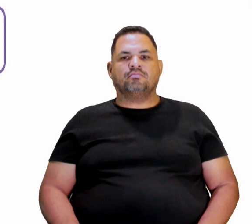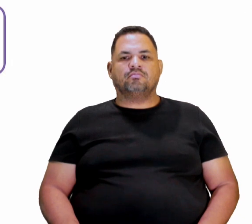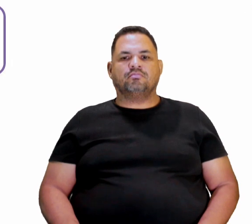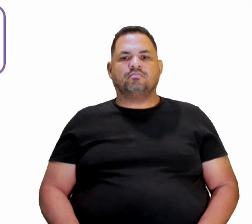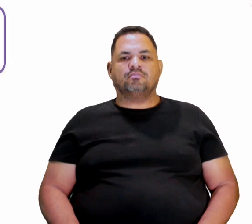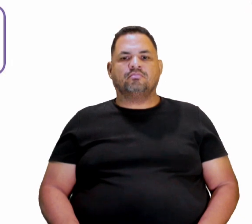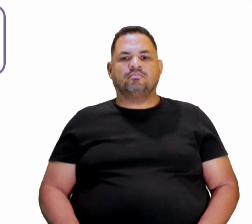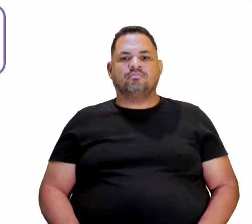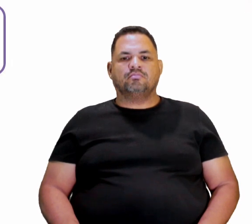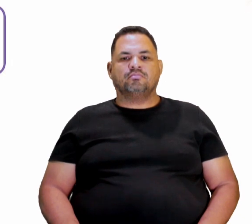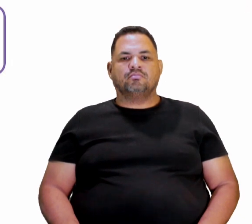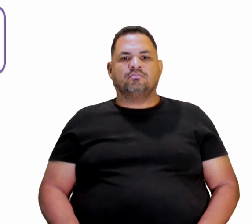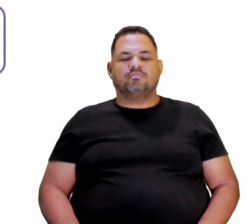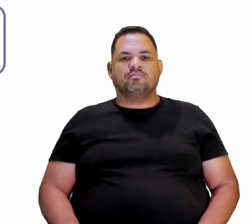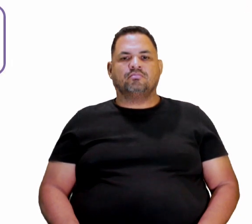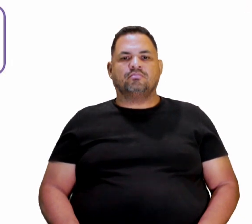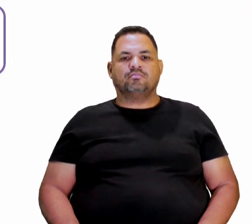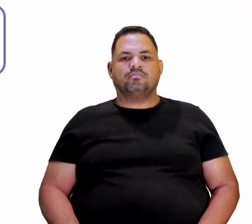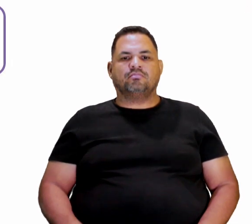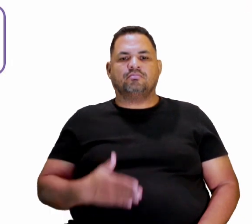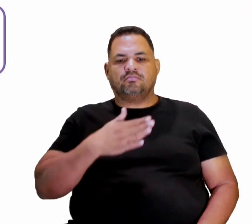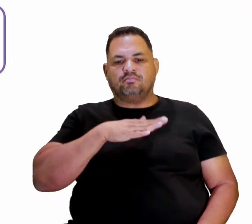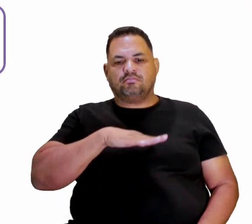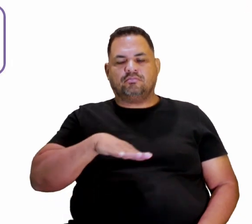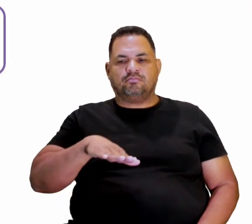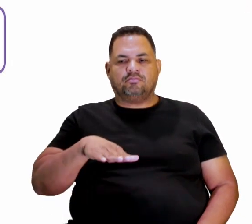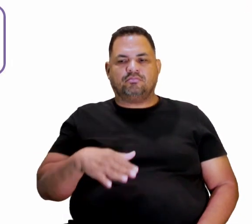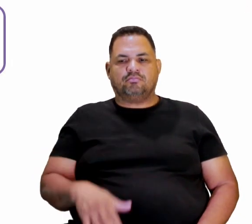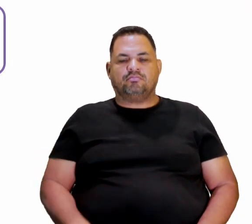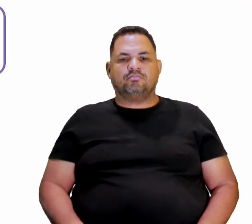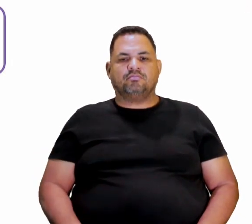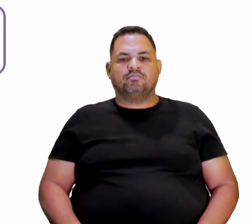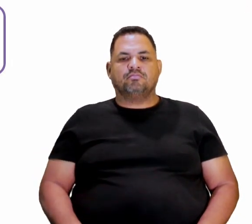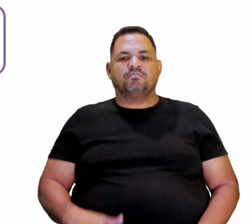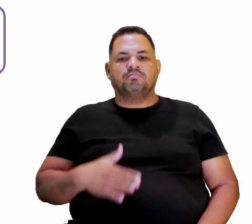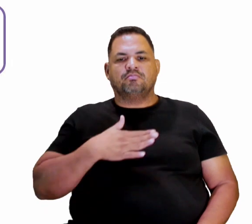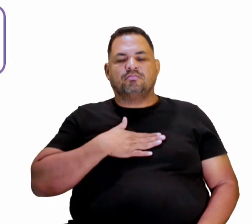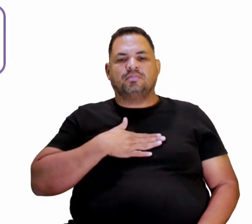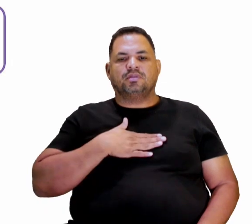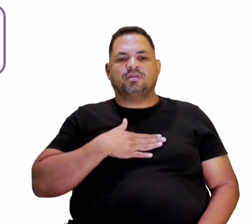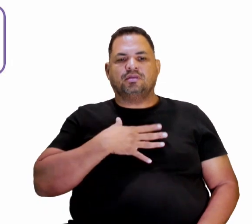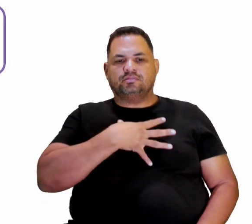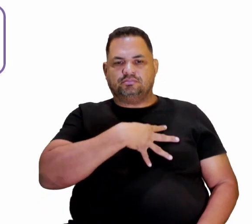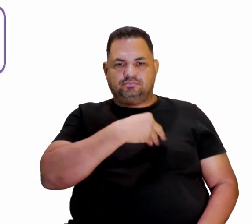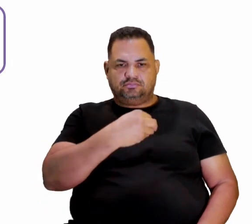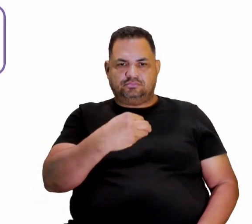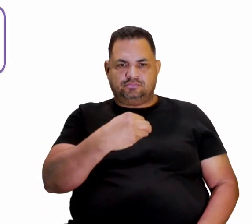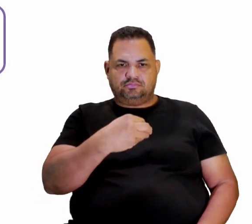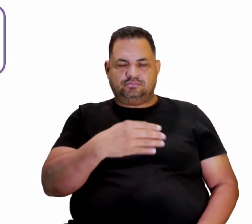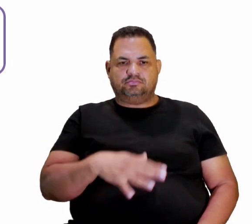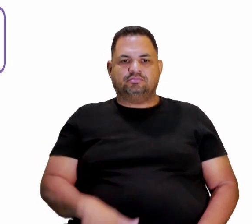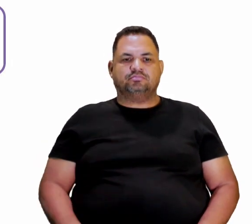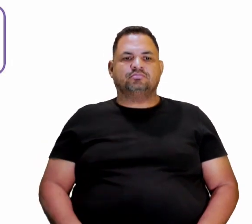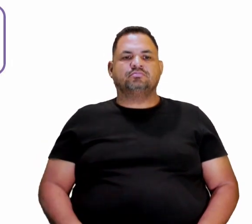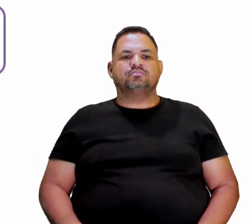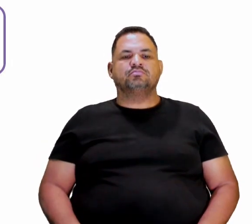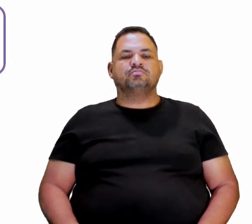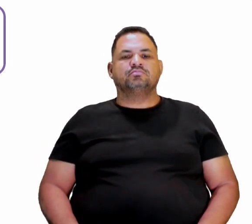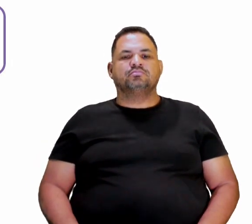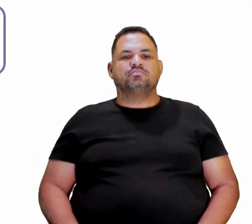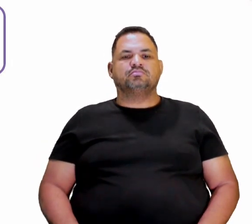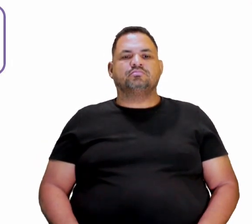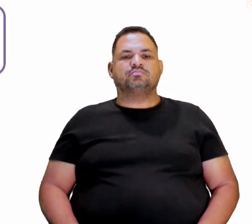do? Ou seja, as crianças dessa pessoa, ela fala, meus filhos ou my kids, porque kids é criança, é muito